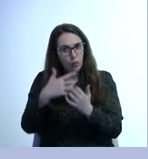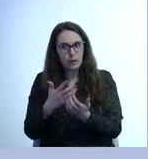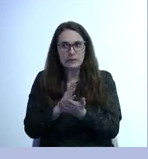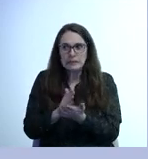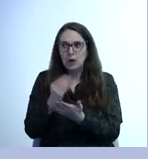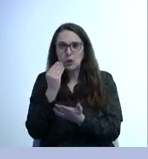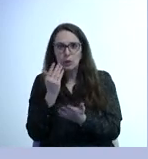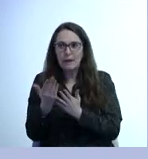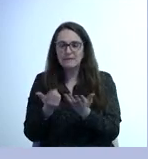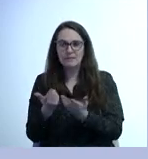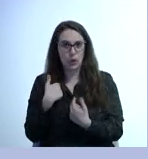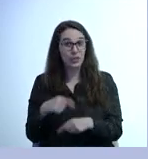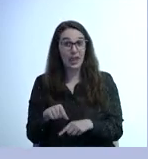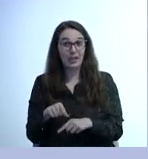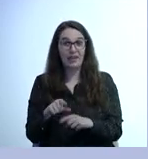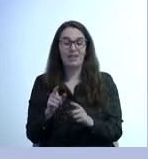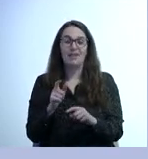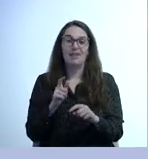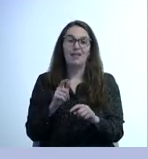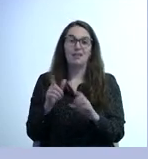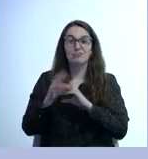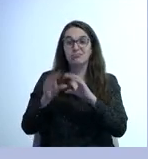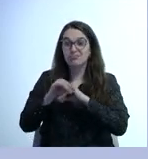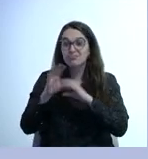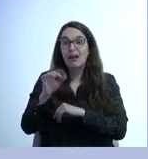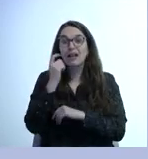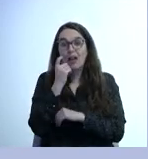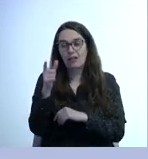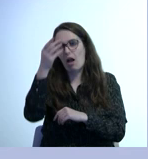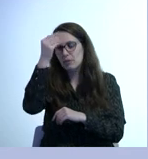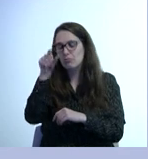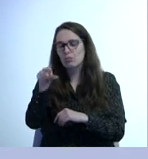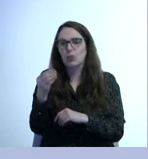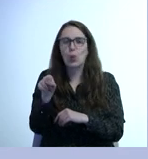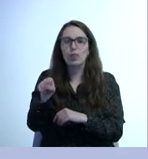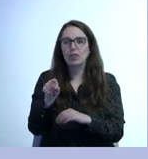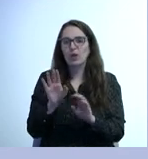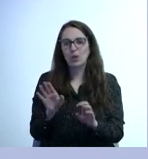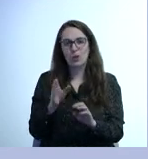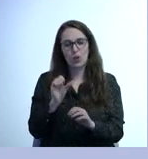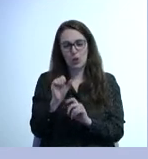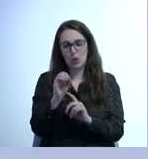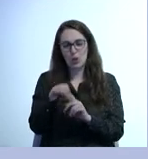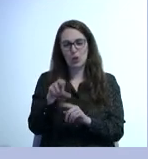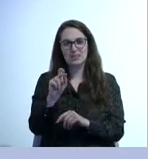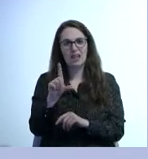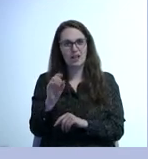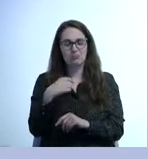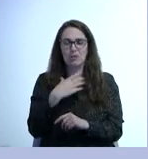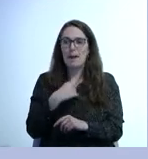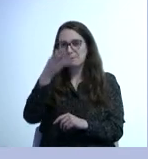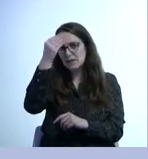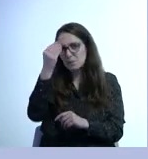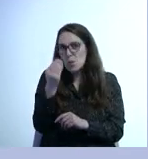incertezas, e os primeiros diálogos foram contigo, e eu aprendi sempre imenso. E se pudesse,